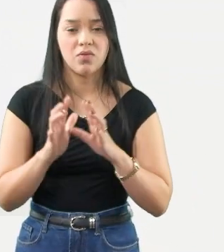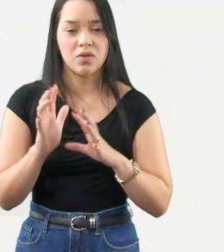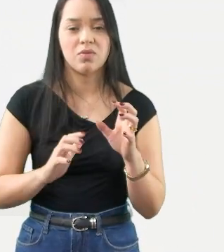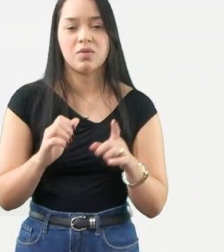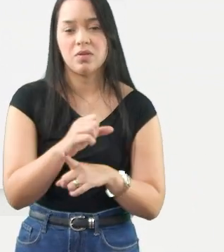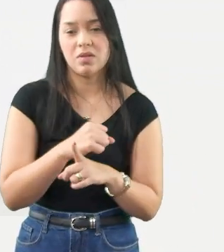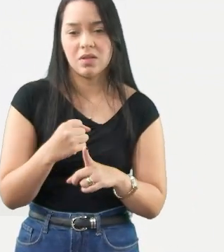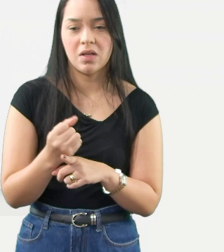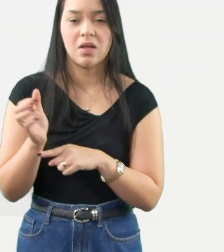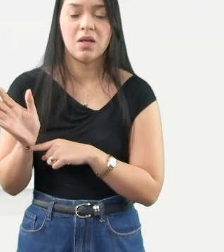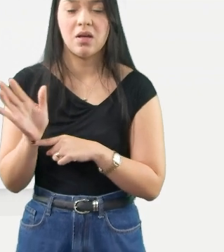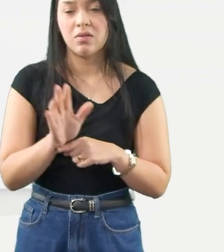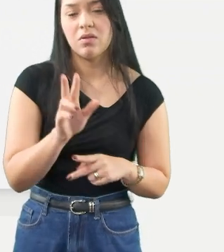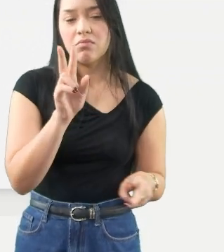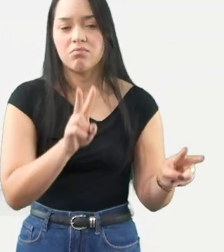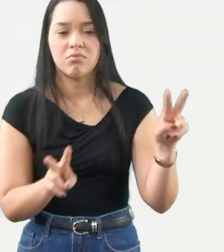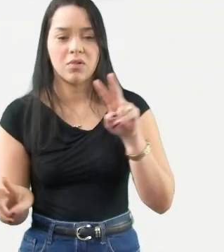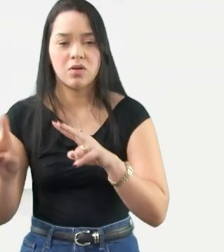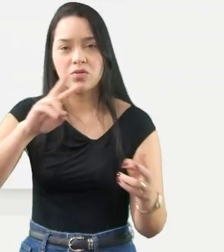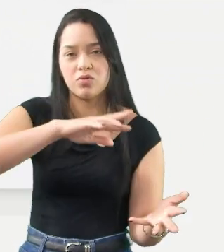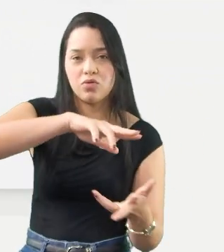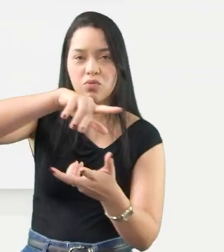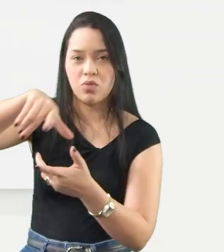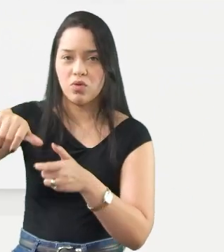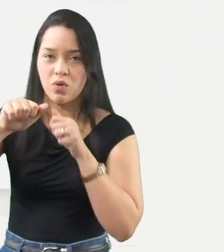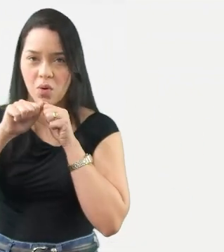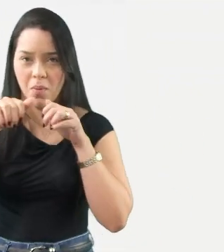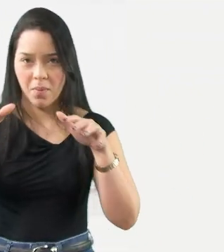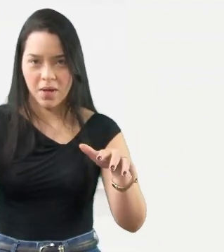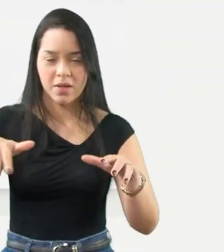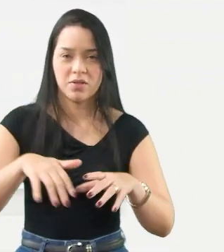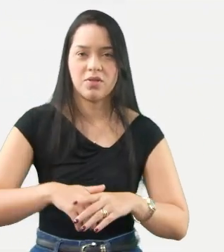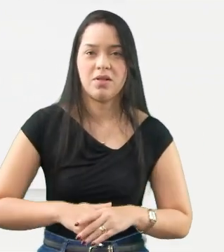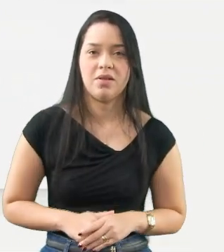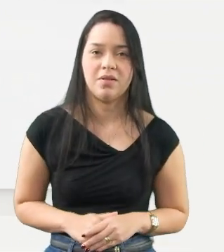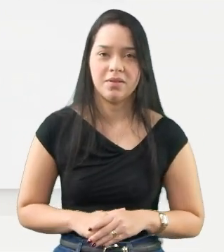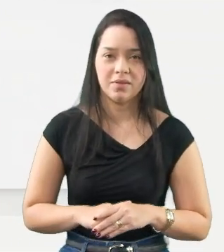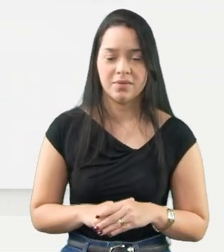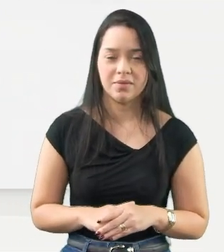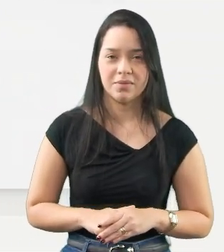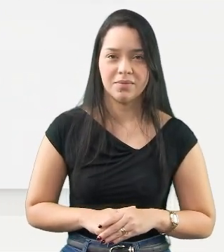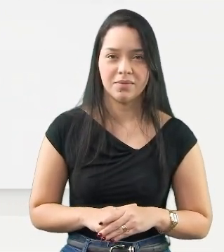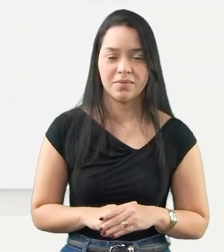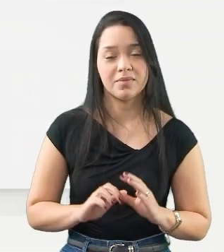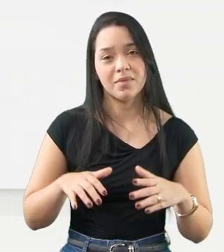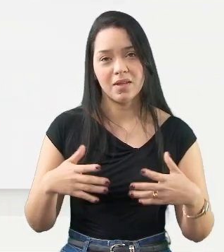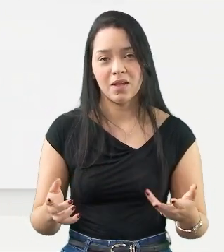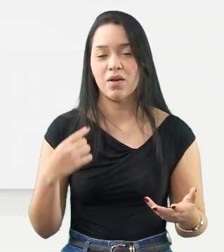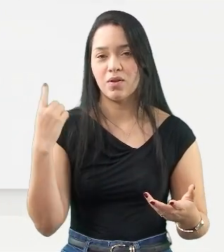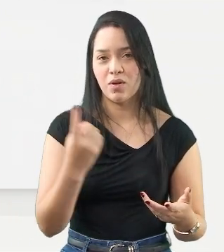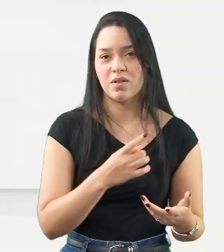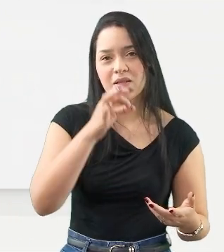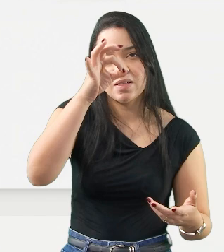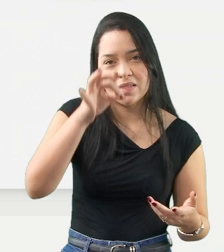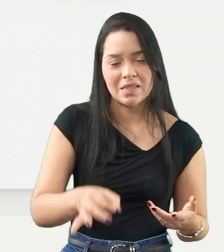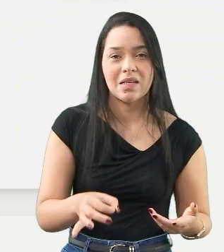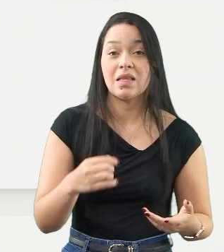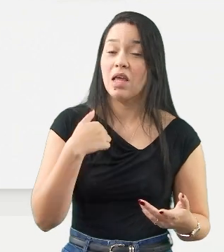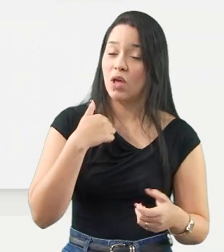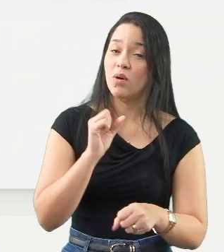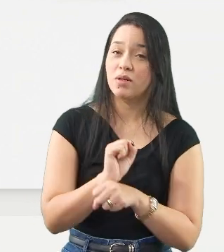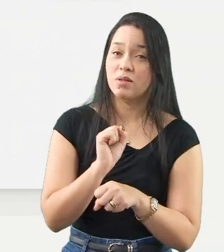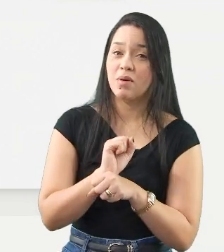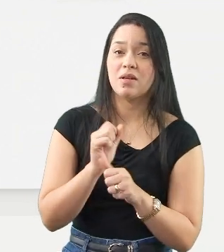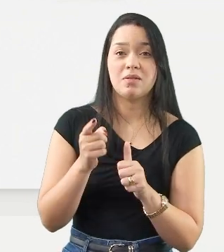e conflitos de uma sociedade, ajudando a formar uma visão de mundo compartilhada. E é esse o nosso gabarito. Eu espero que